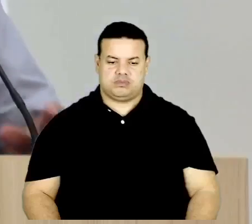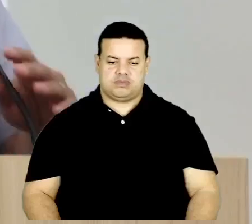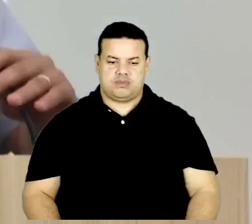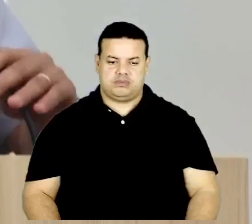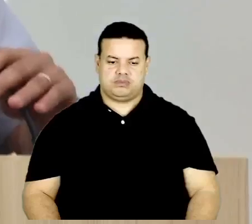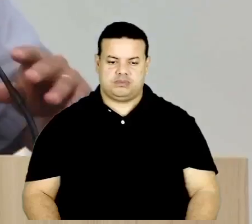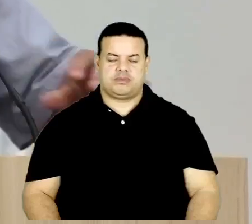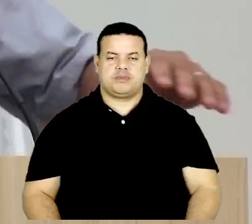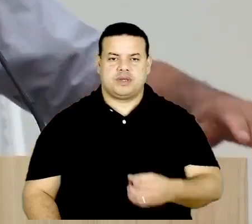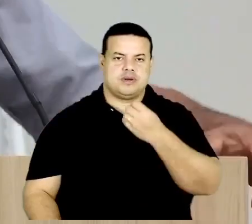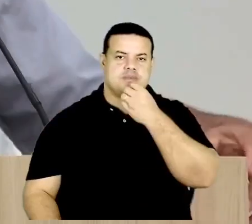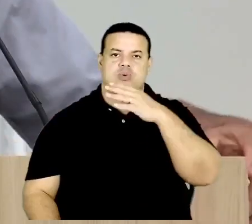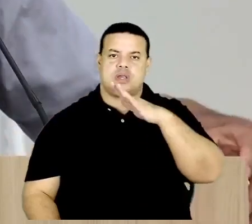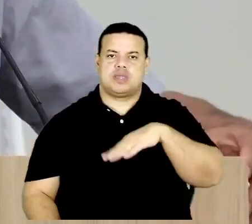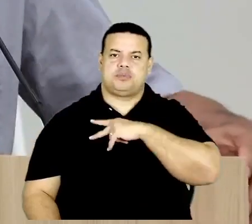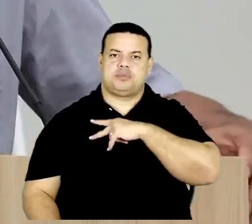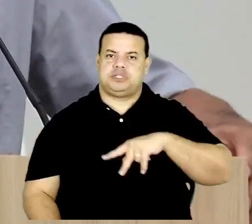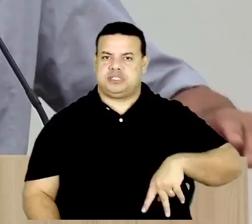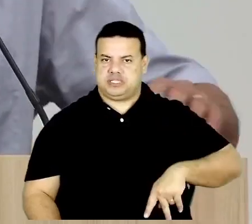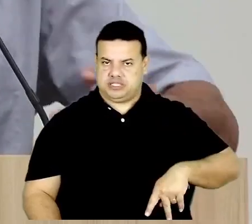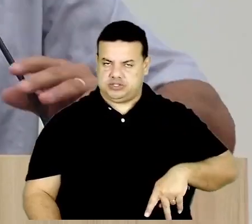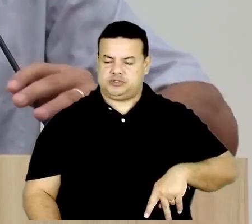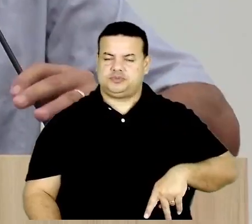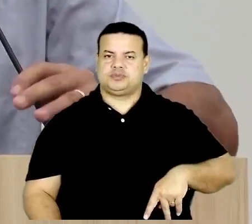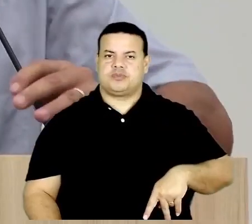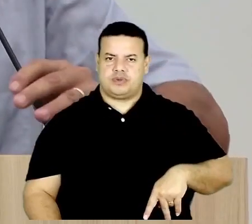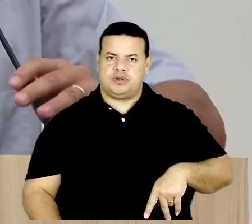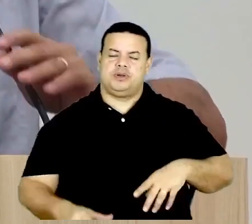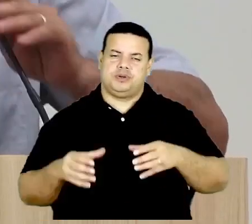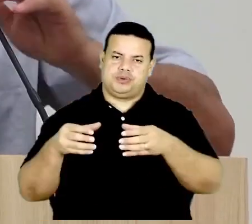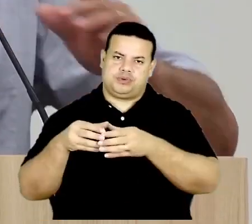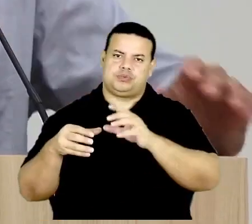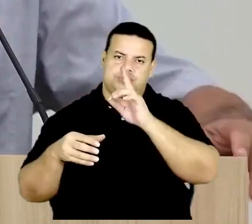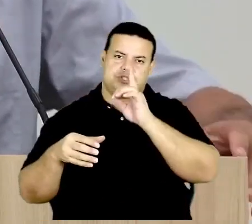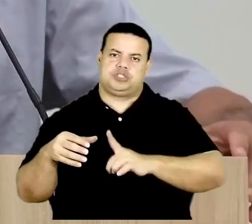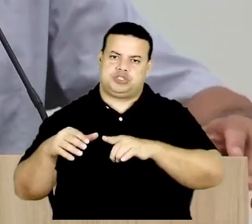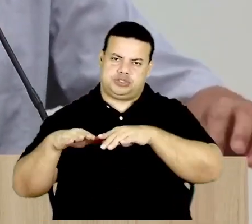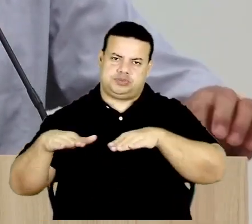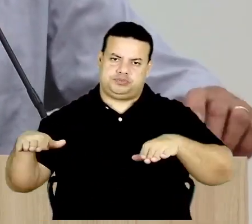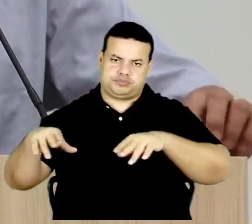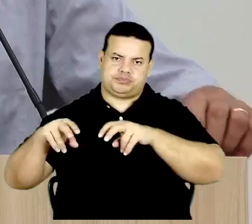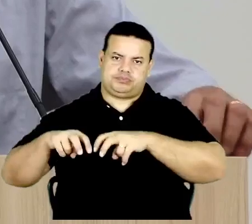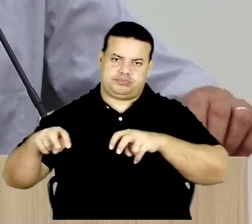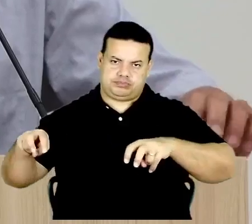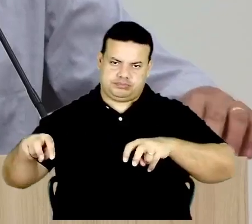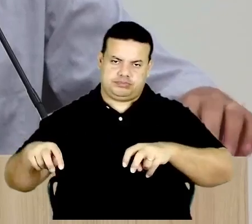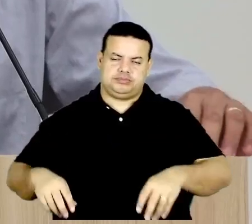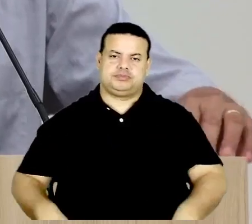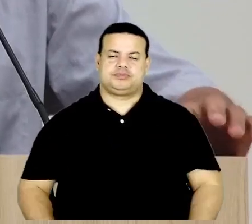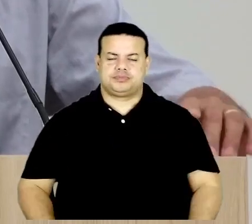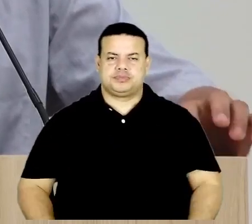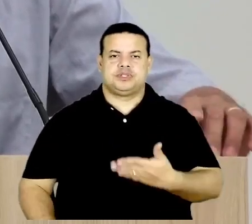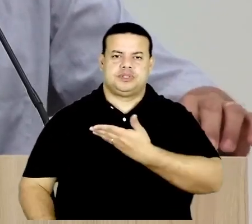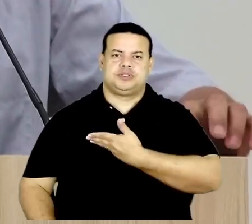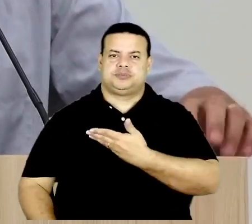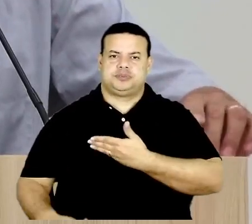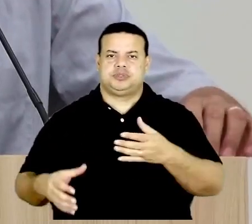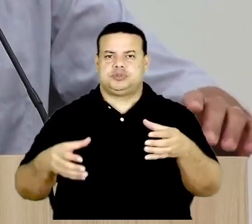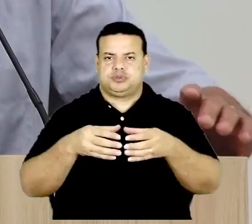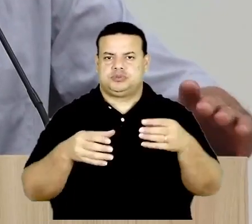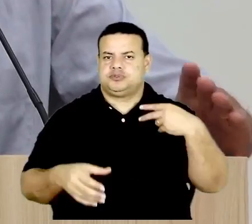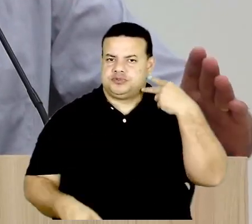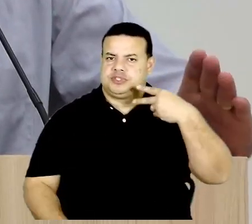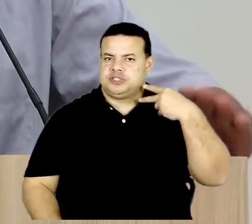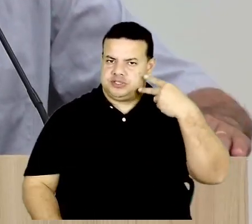Boa tarde, presidente, membros da mesa diretiva, colegas vereadores, funcionários dessa Casa de